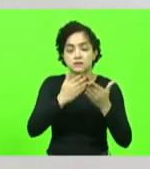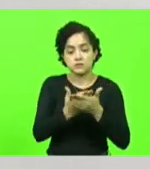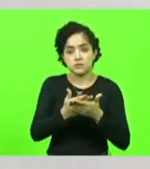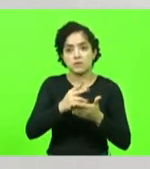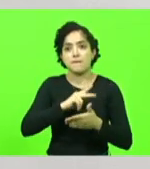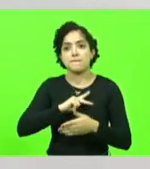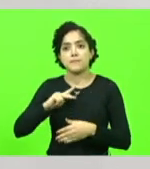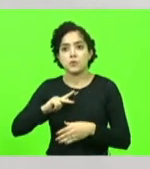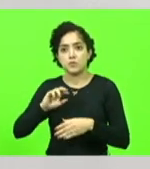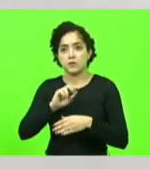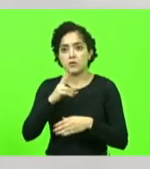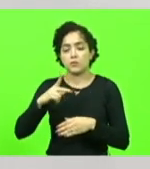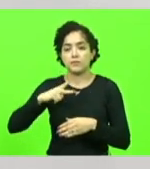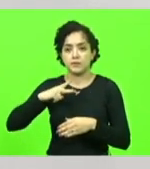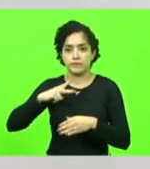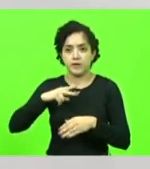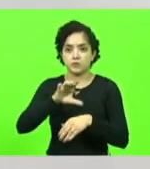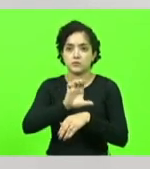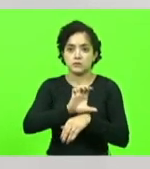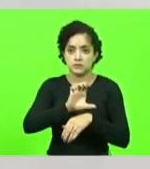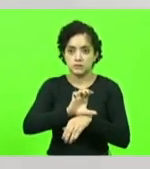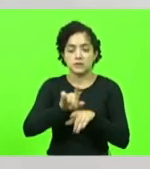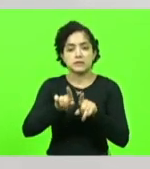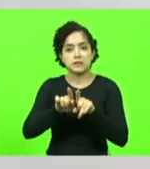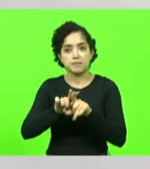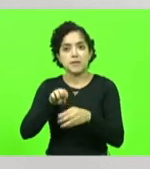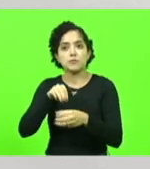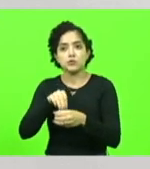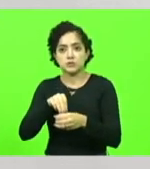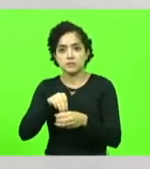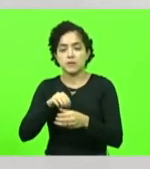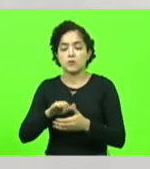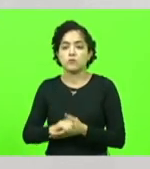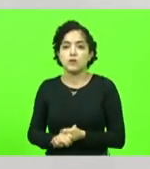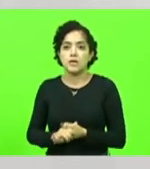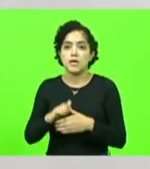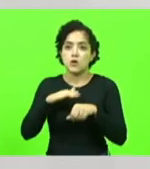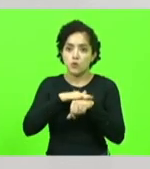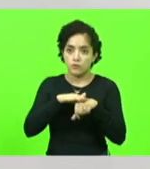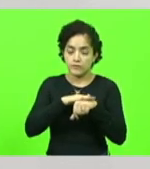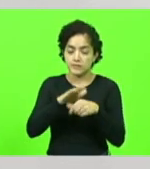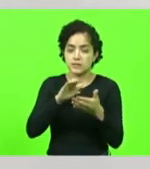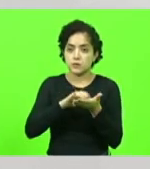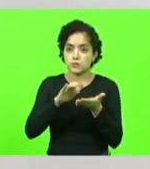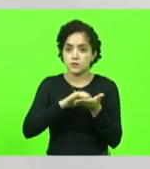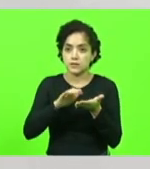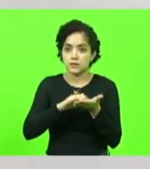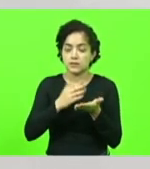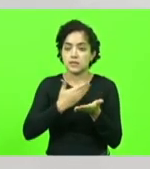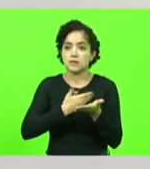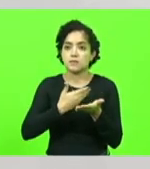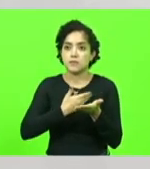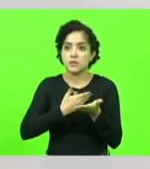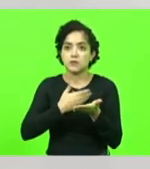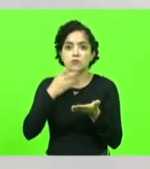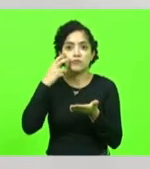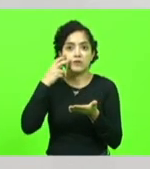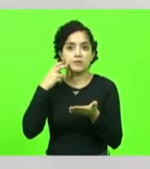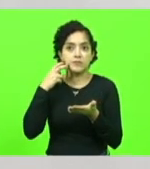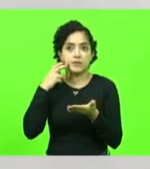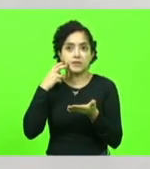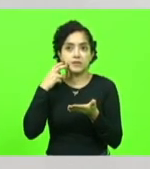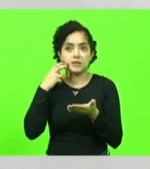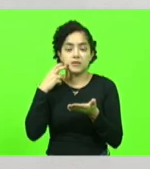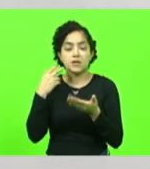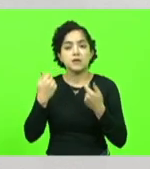ou privadas, da rede estadual e da rede municipal. Eu conversei com o secretário, colega deputado Vampiro, e a